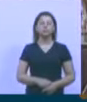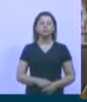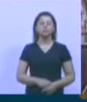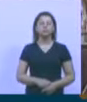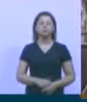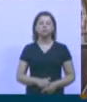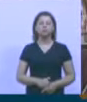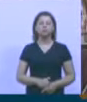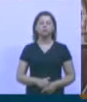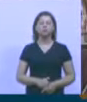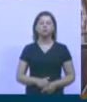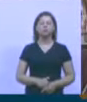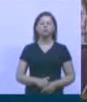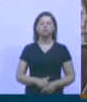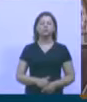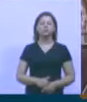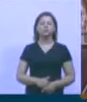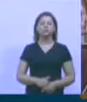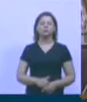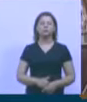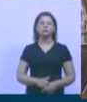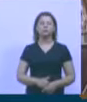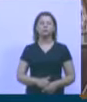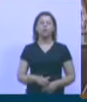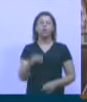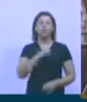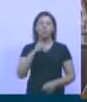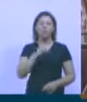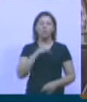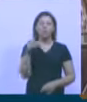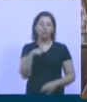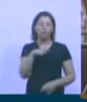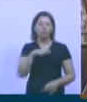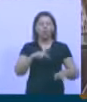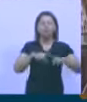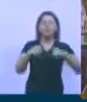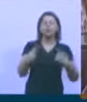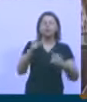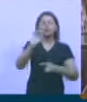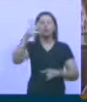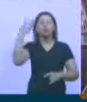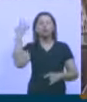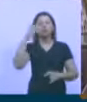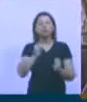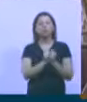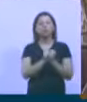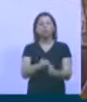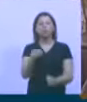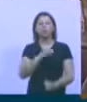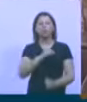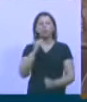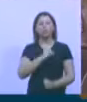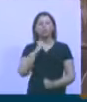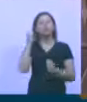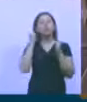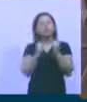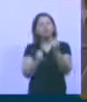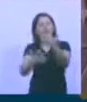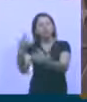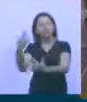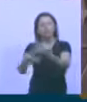problems and havoc to everyone around you. O pecado é pessoal, mas a consequência do pecado pode atingir a